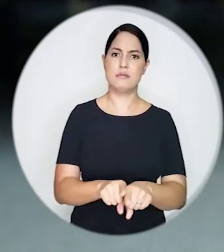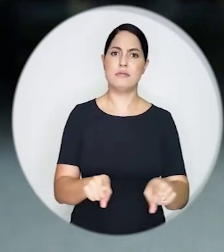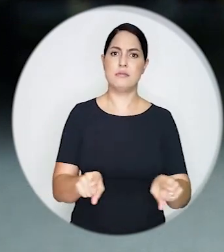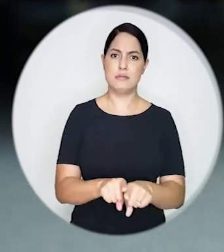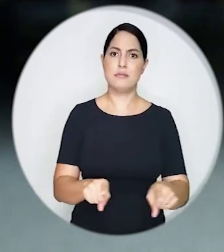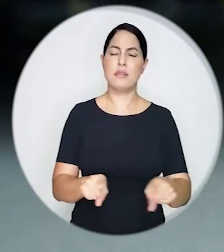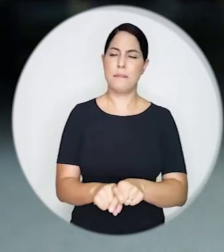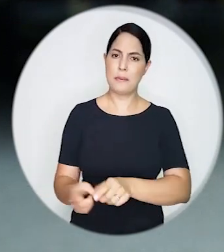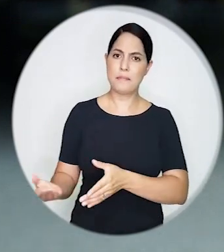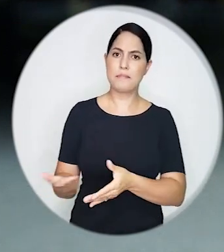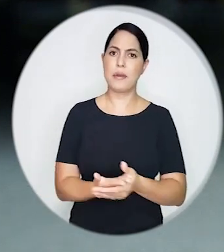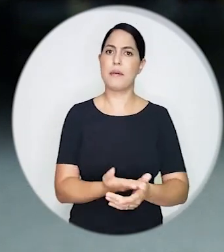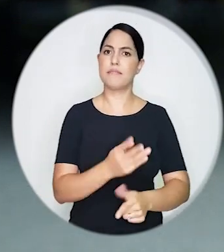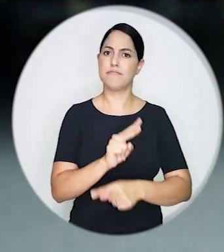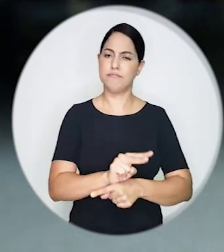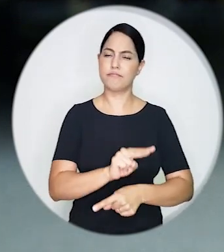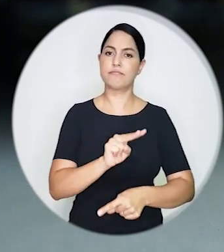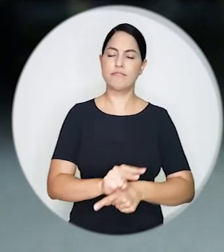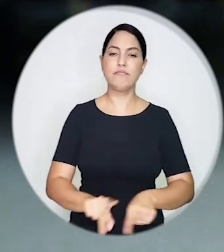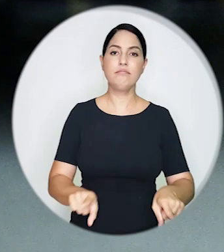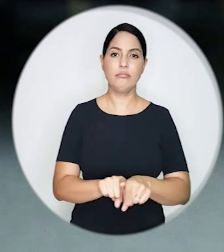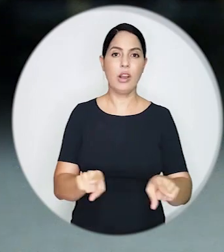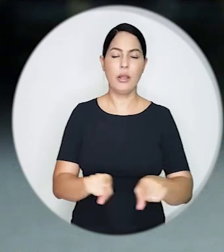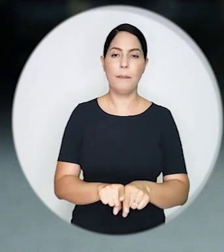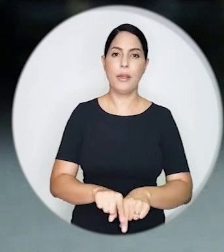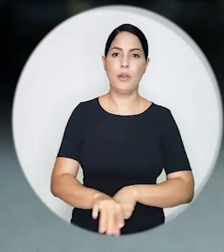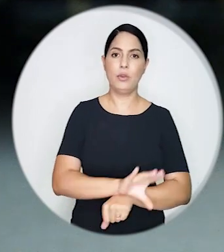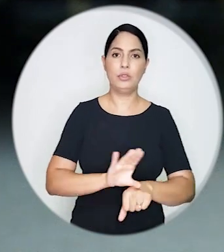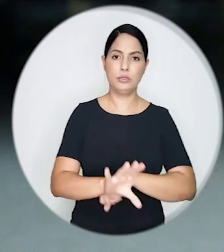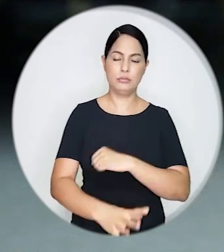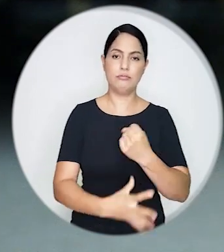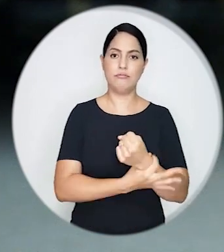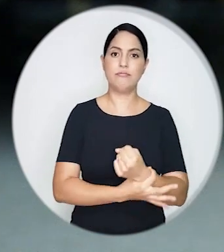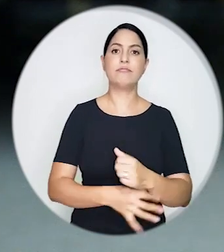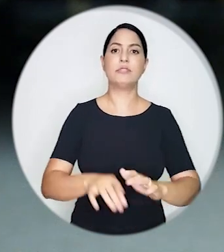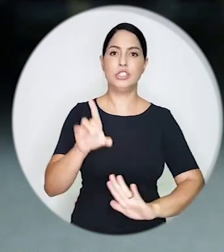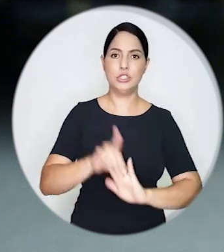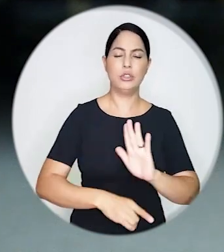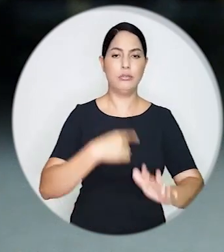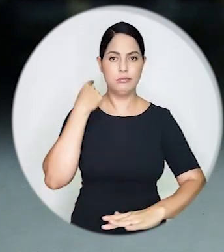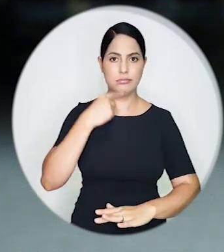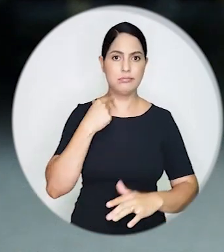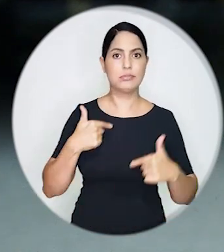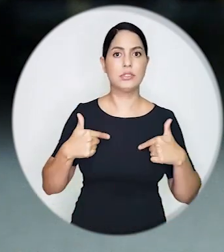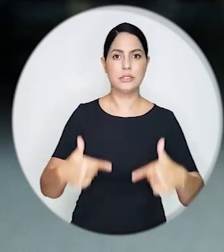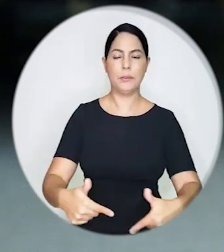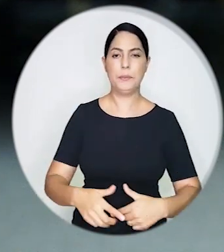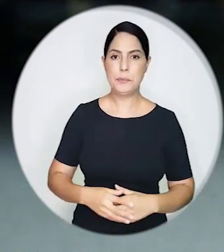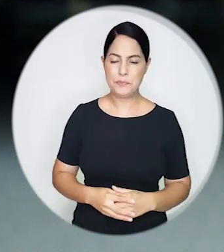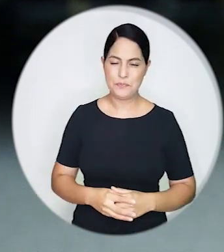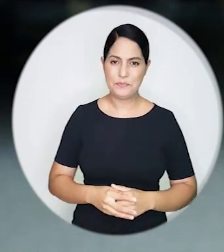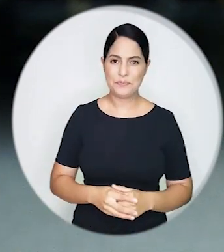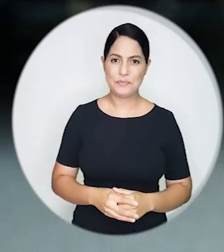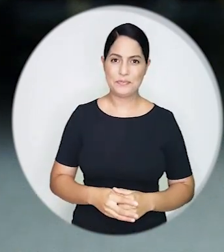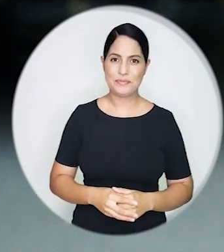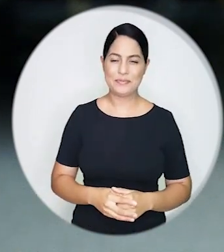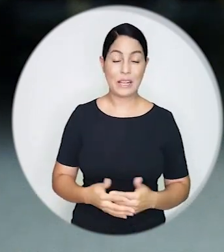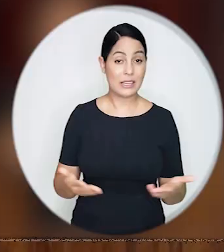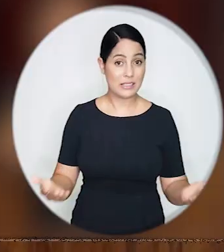de defesa, do devido processo legal, das garantias constitucionais e das prerrogativas da